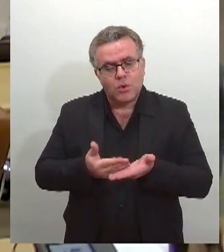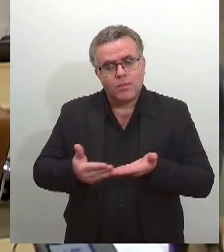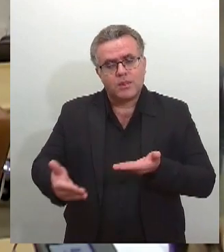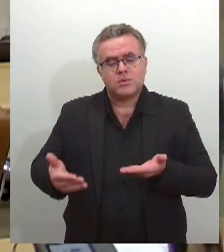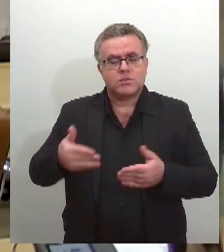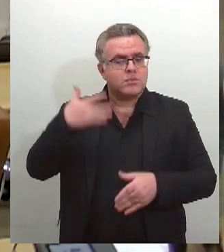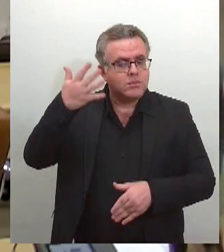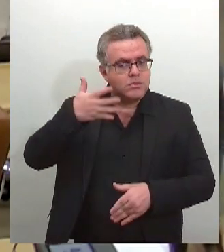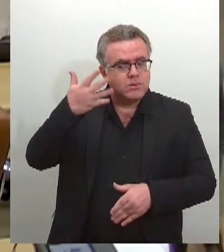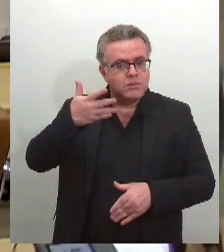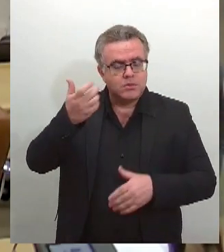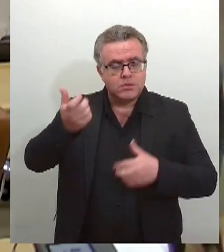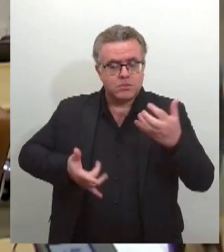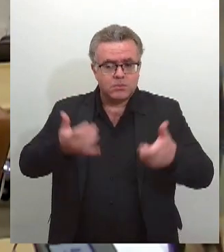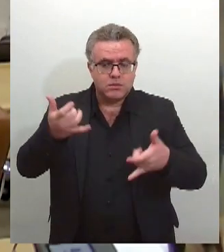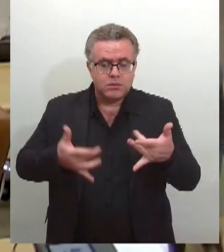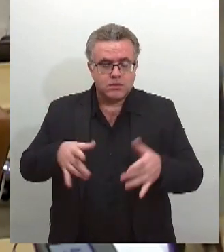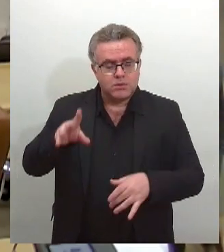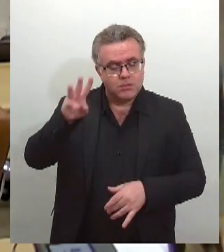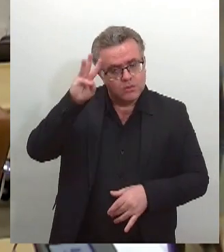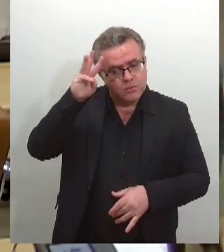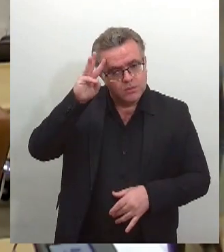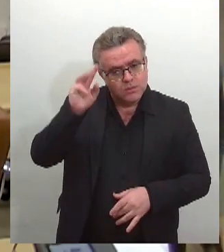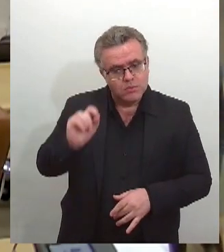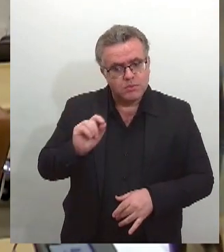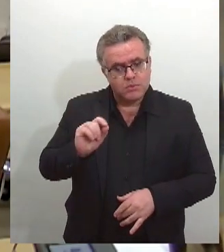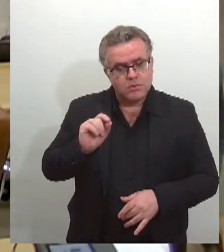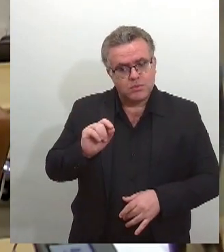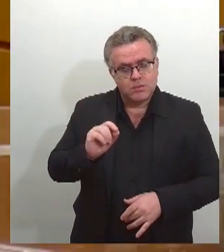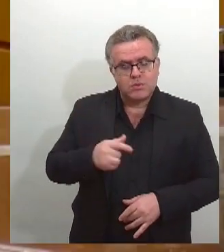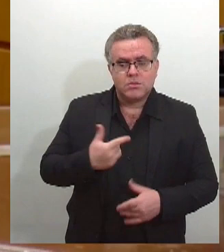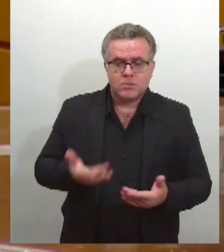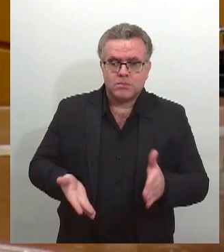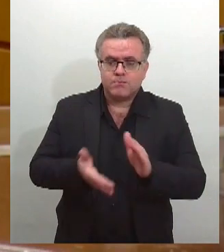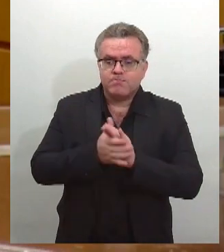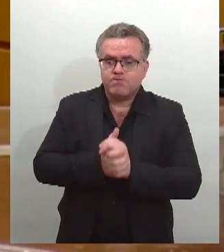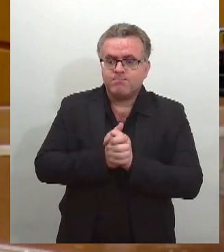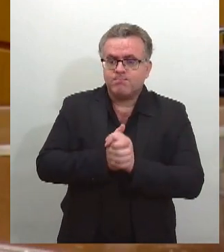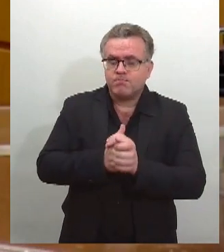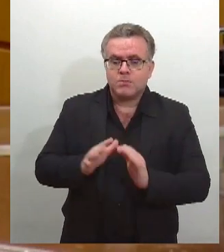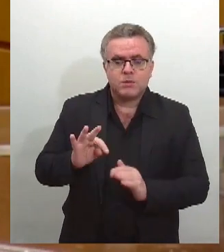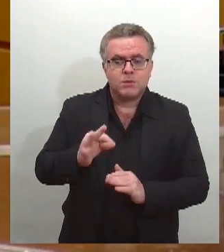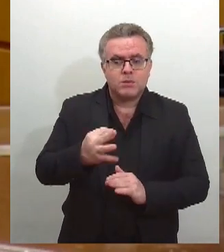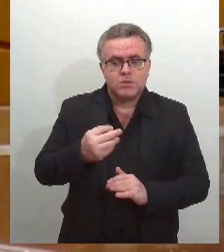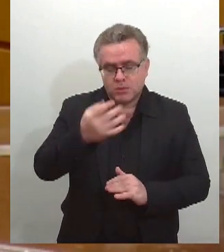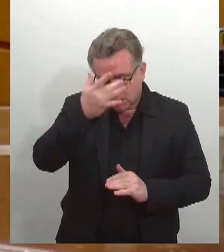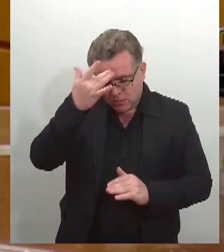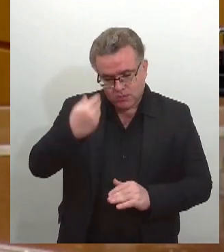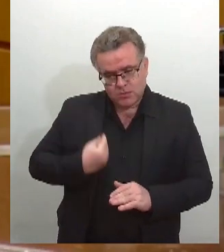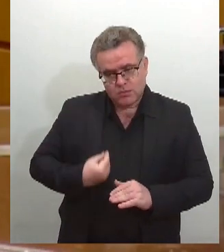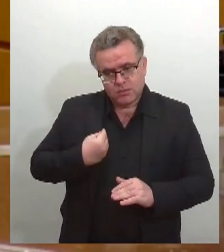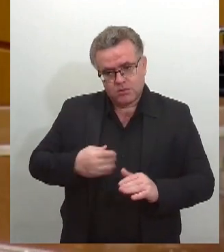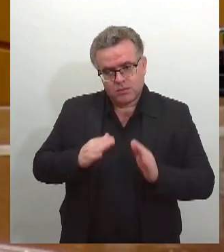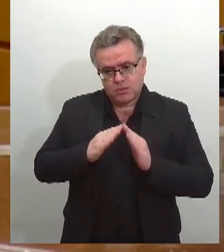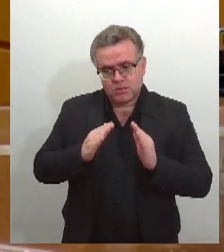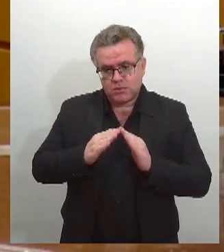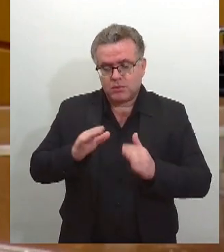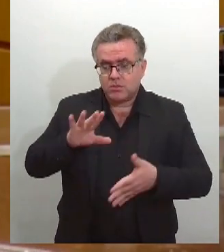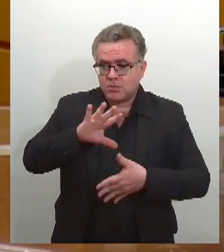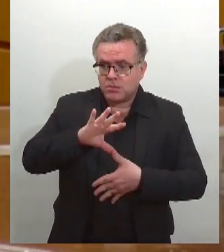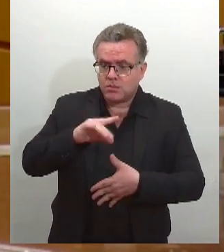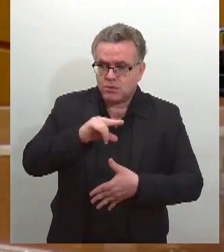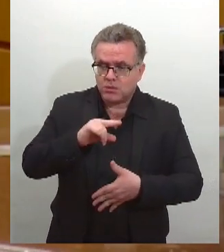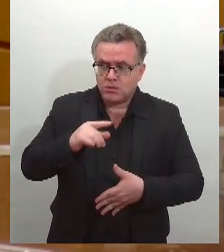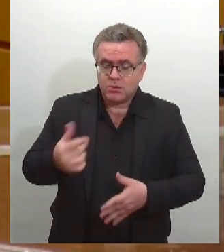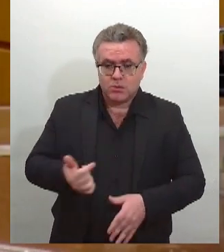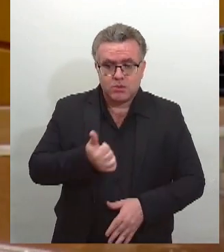Alesi nesta terça-feira. Ele parabenizou os moradores de Nossa Senhora da Glória pelos 95 anos da